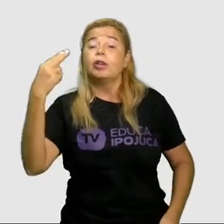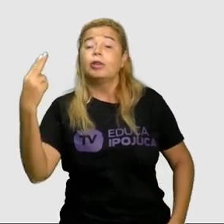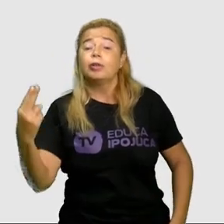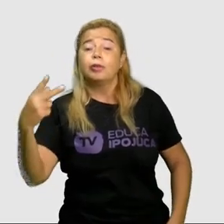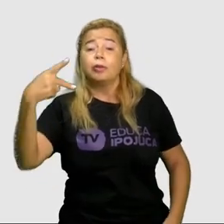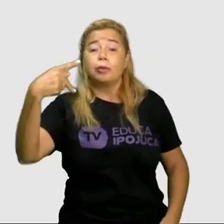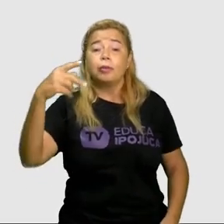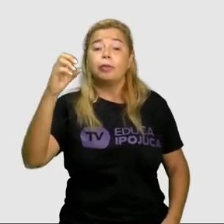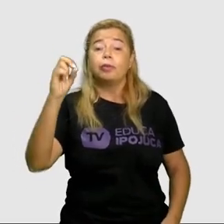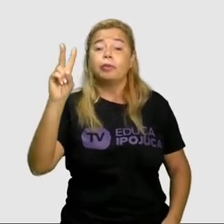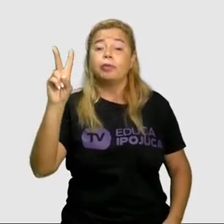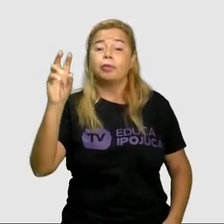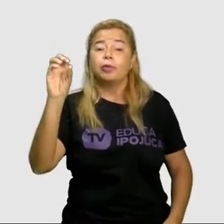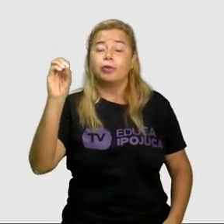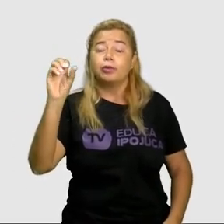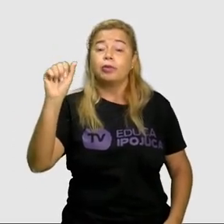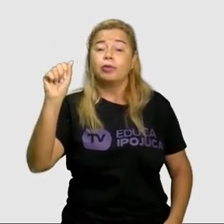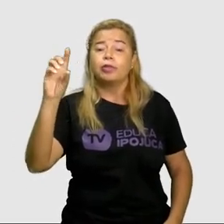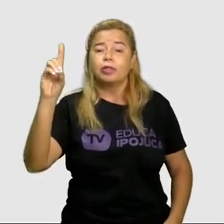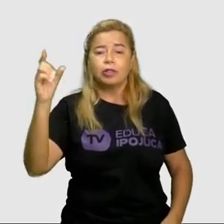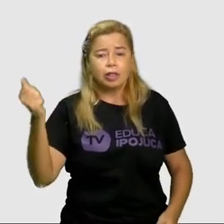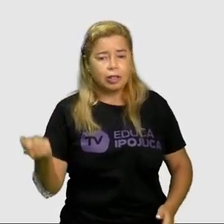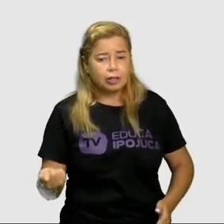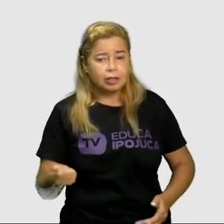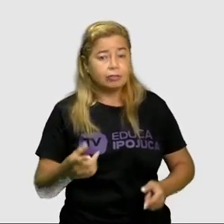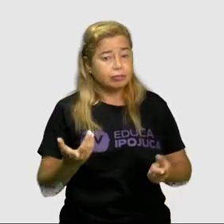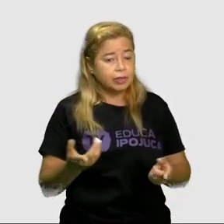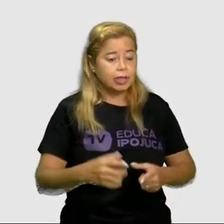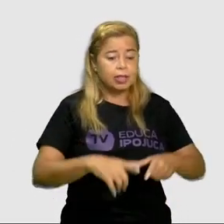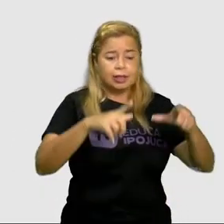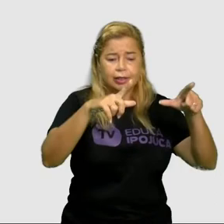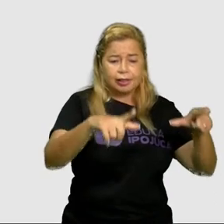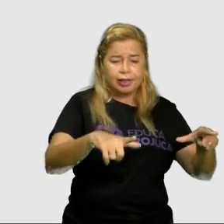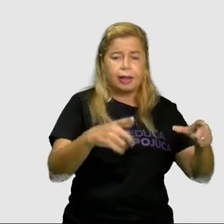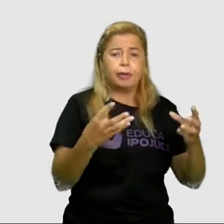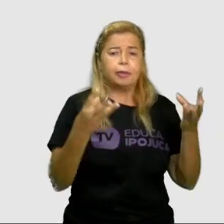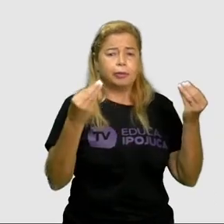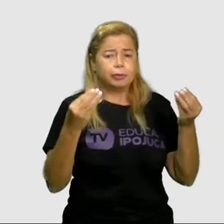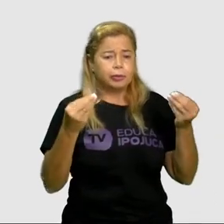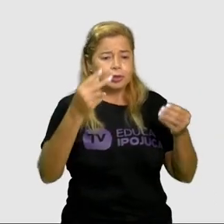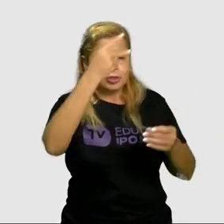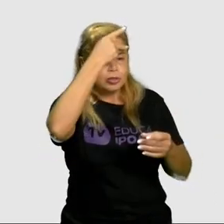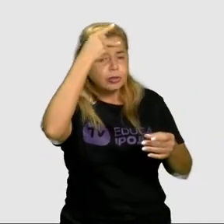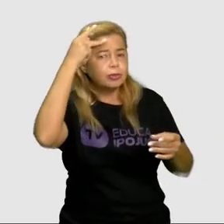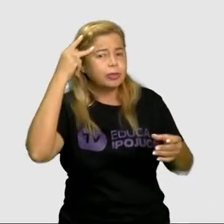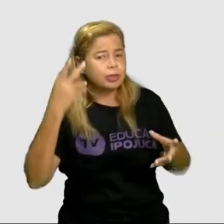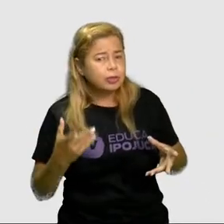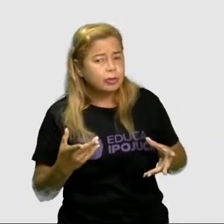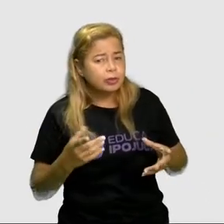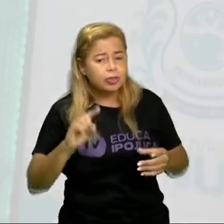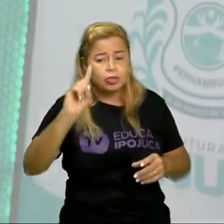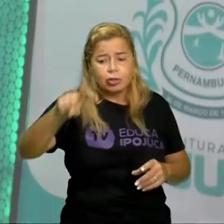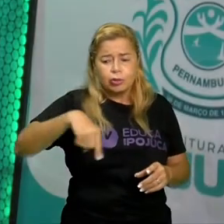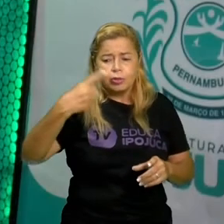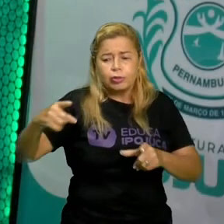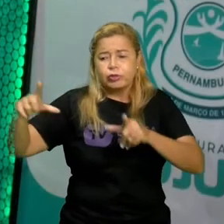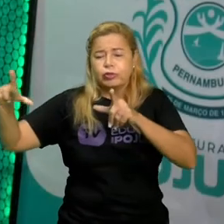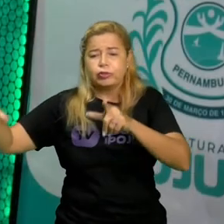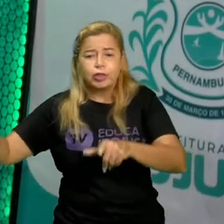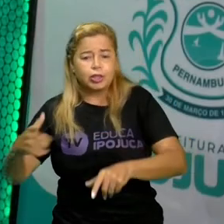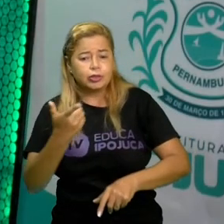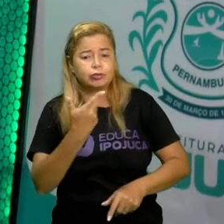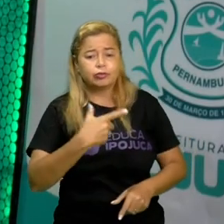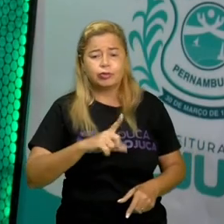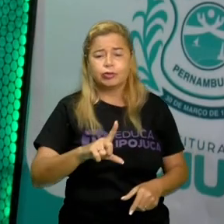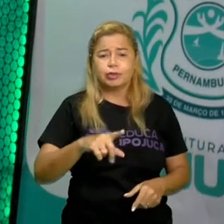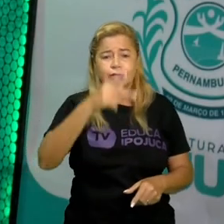considerado, tudo junto em um determinado local e o restante está livre, está um montão de terra sem ser povoada. Será que Ipojuca é populosa ou